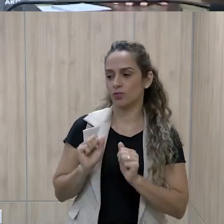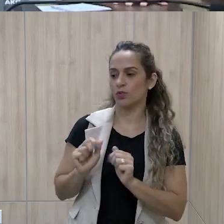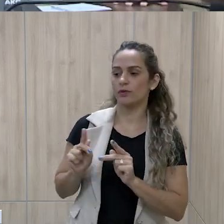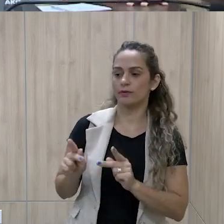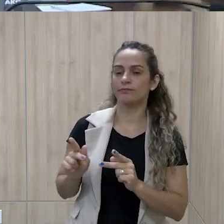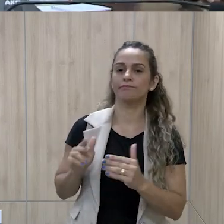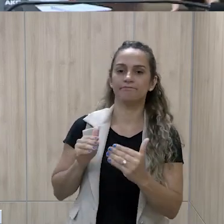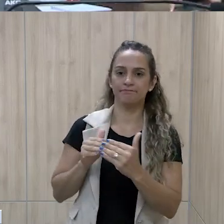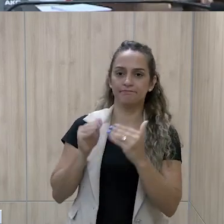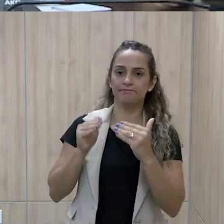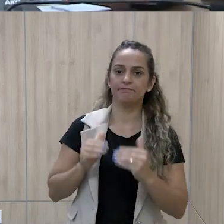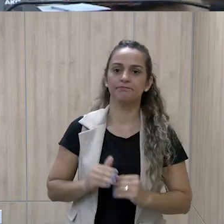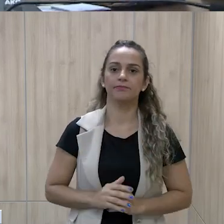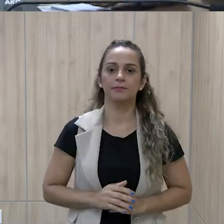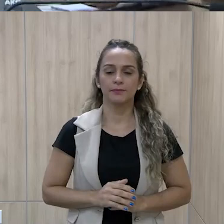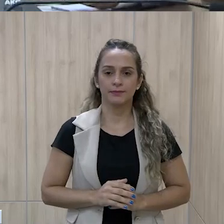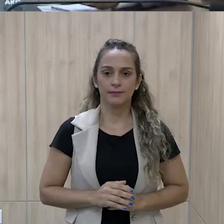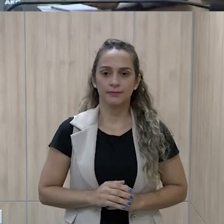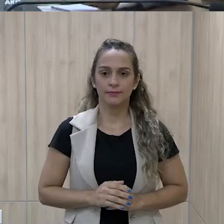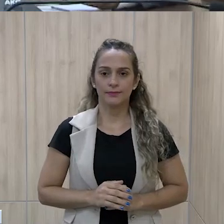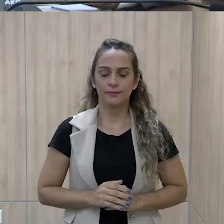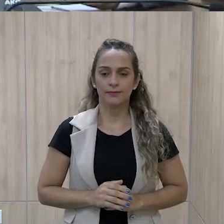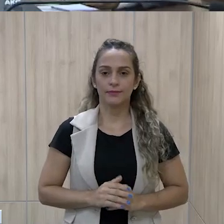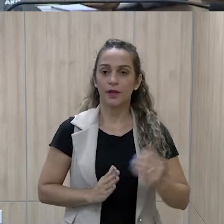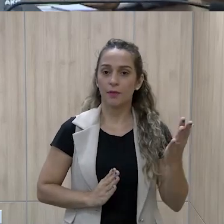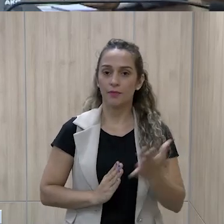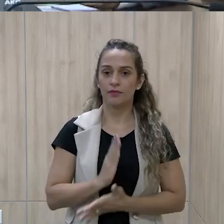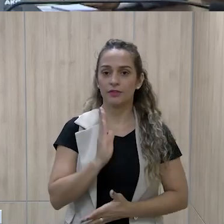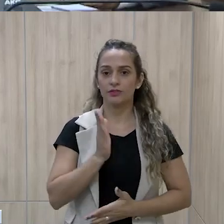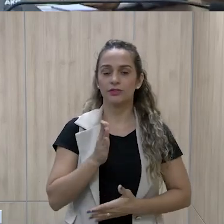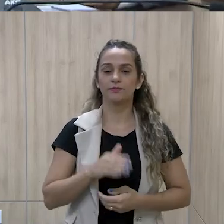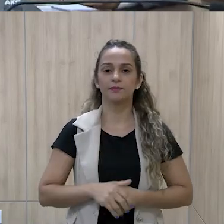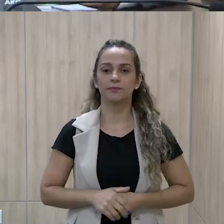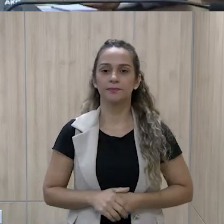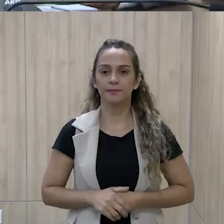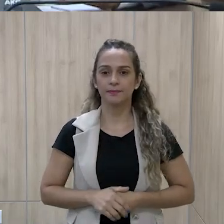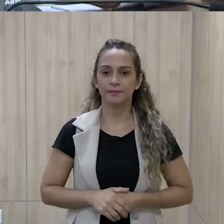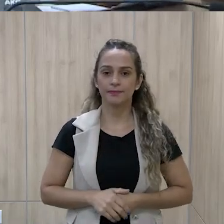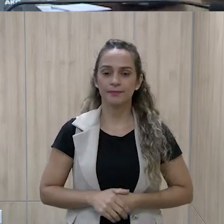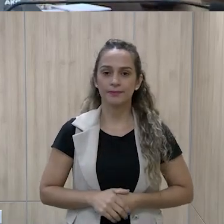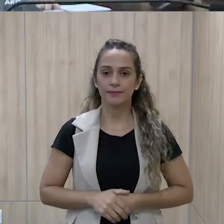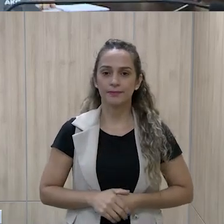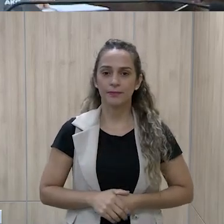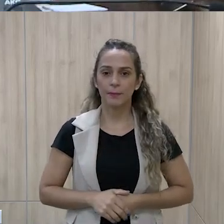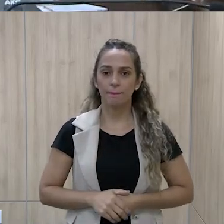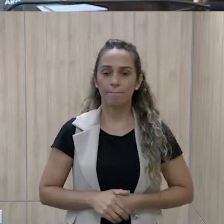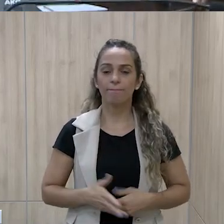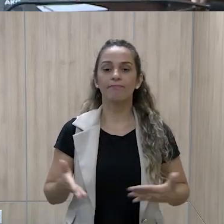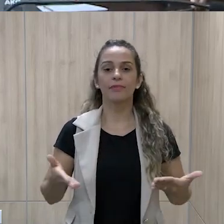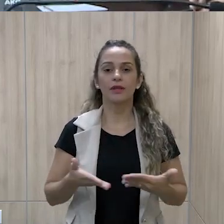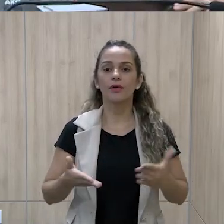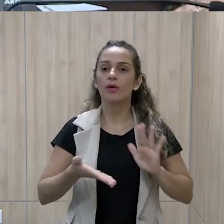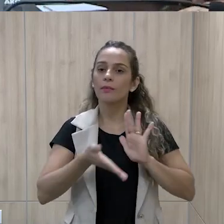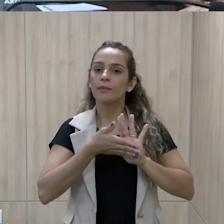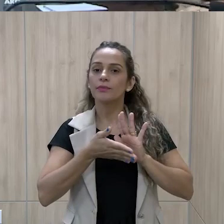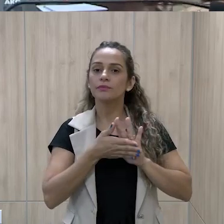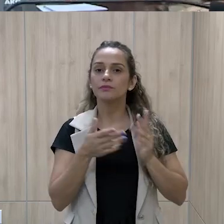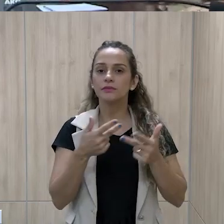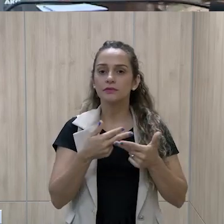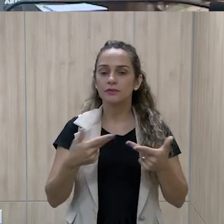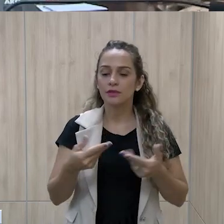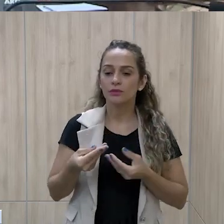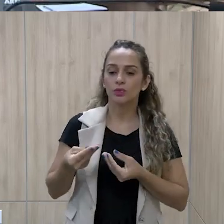dispensa data da leitura da ata concedida do ata por aprovada em seguida nós vamos a